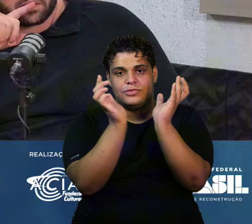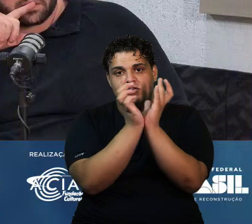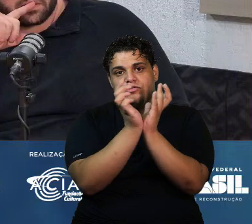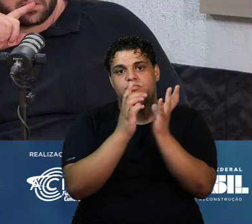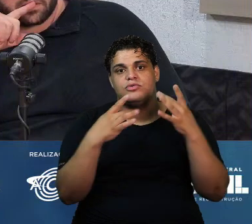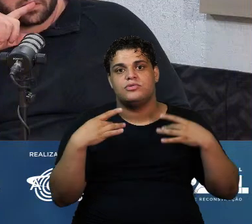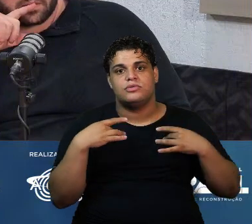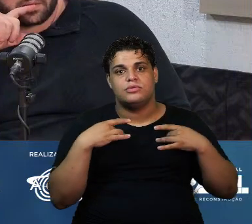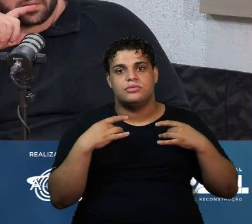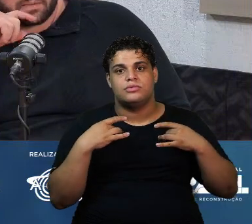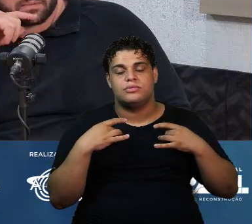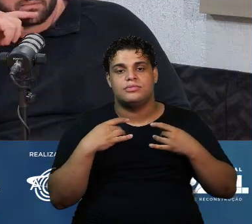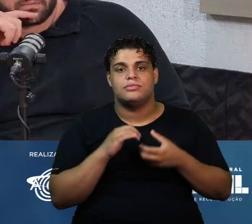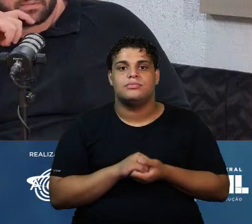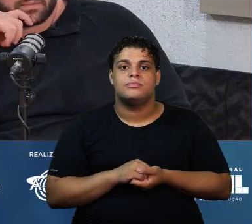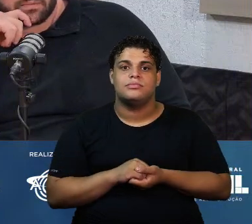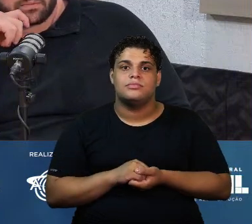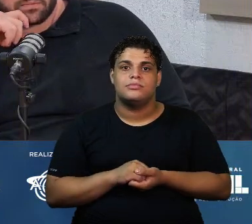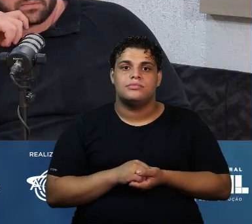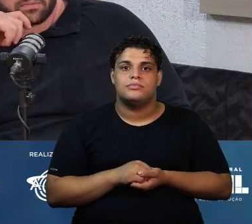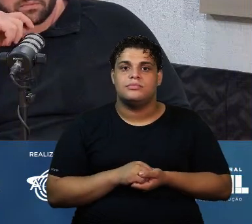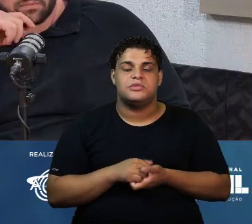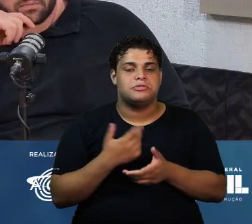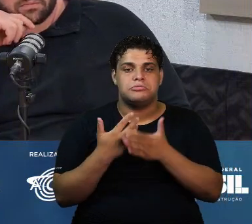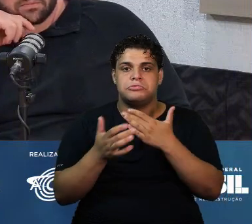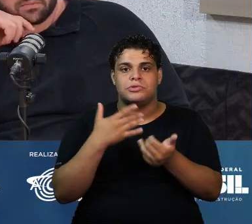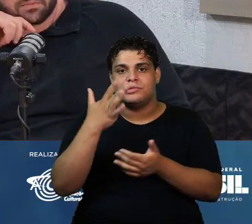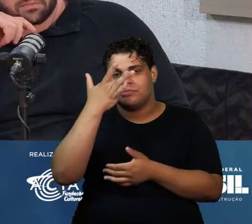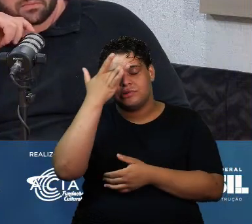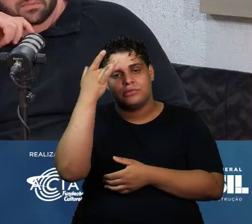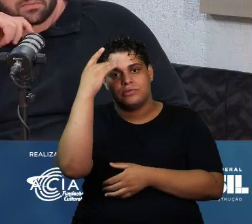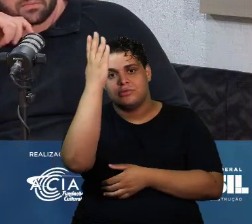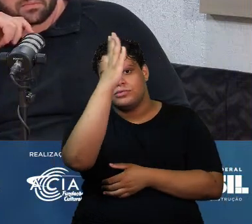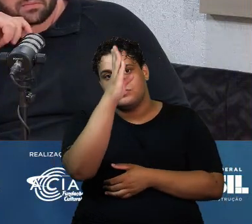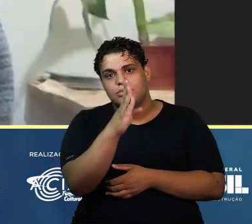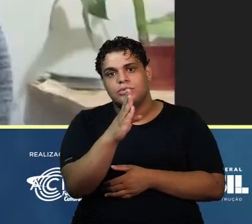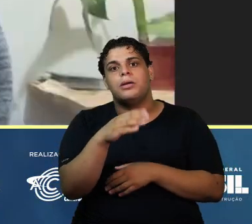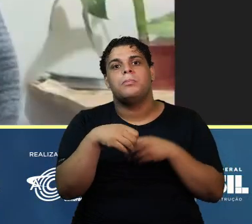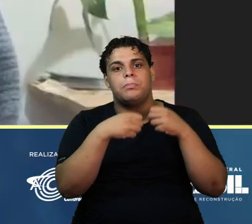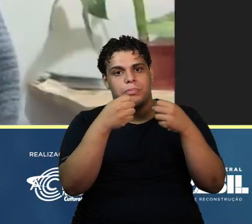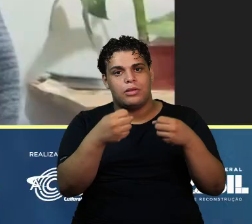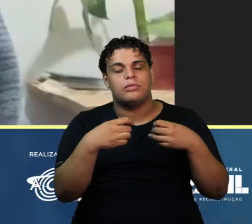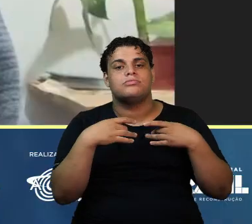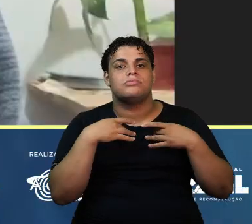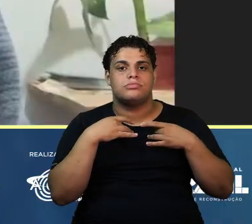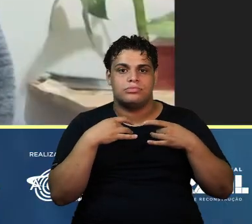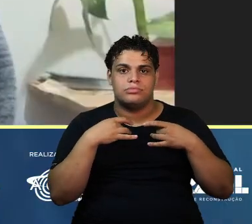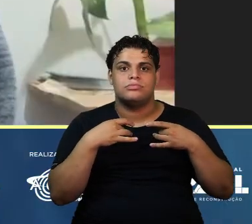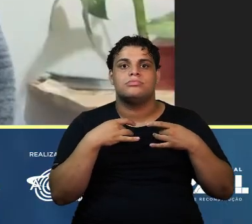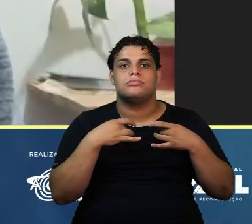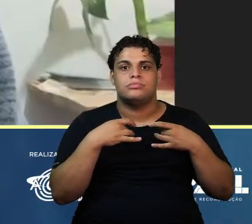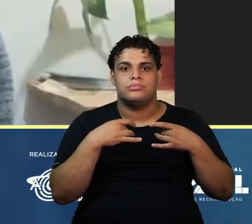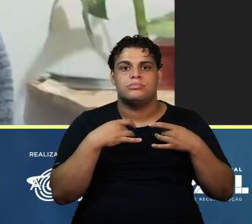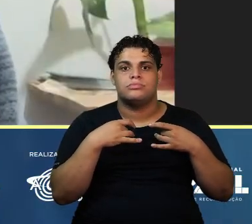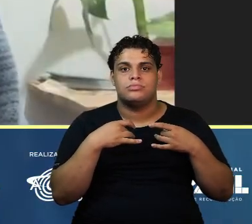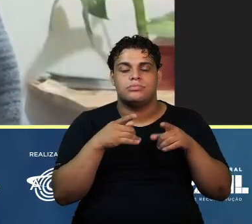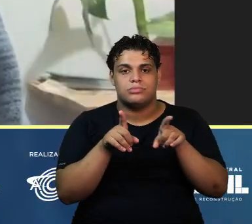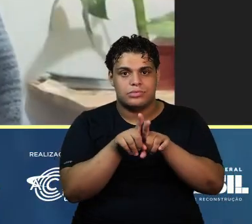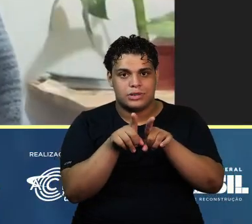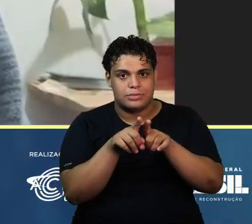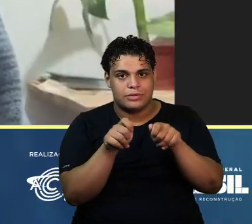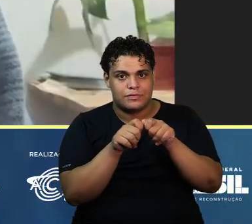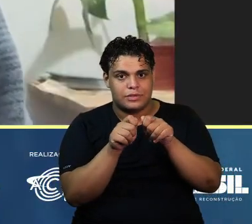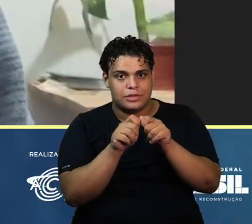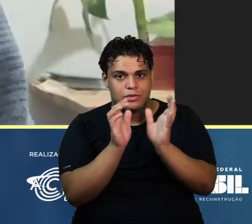voluntários em Bertioga, né? Então, qualquer pessoa no Brasil pode virar voluntário do Greenpeace e pode criar um grupo na